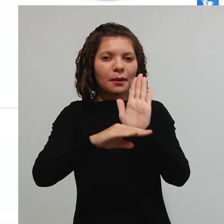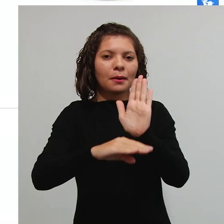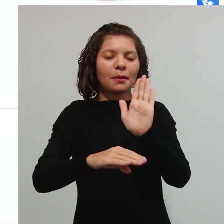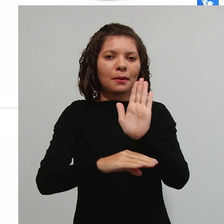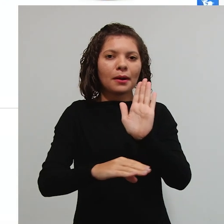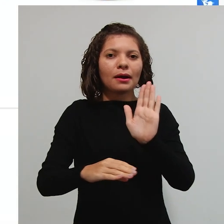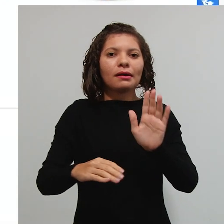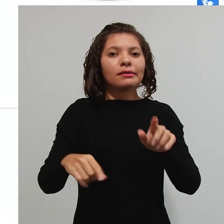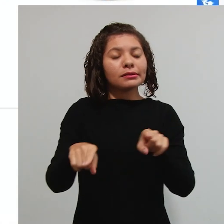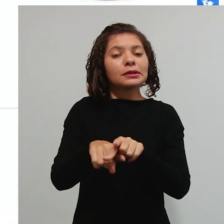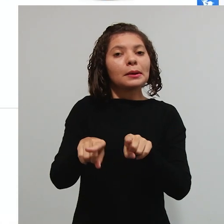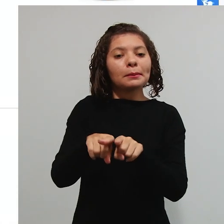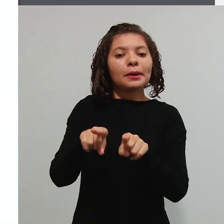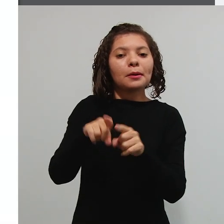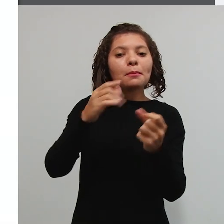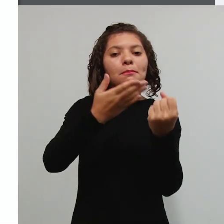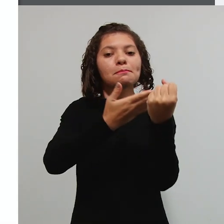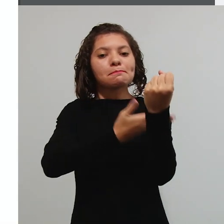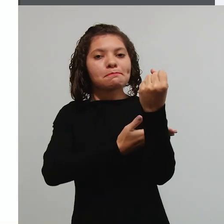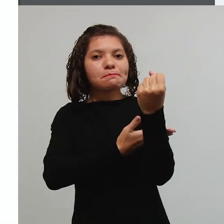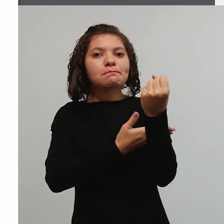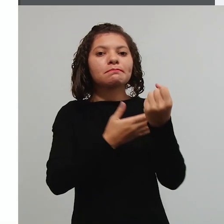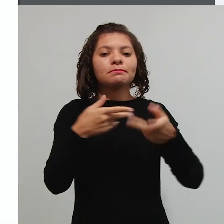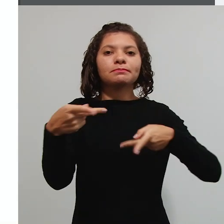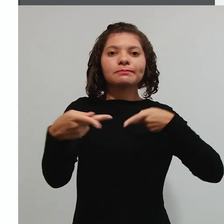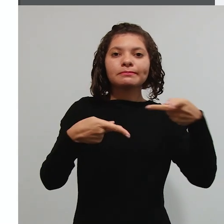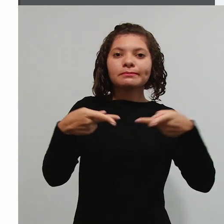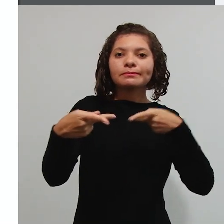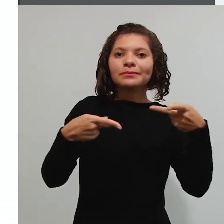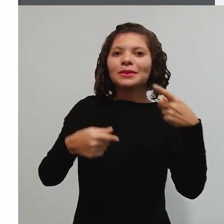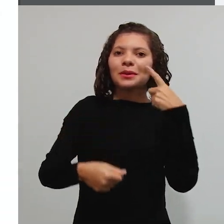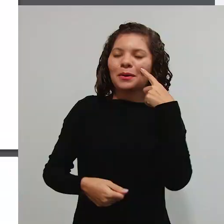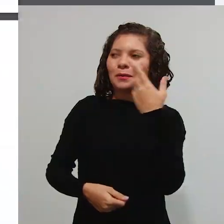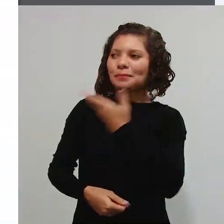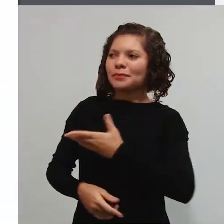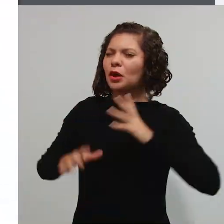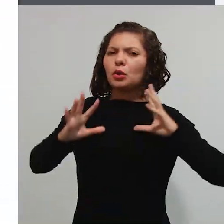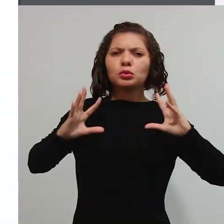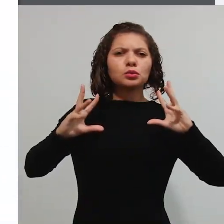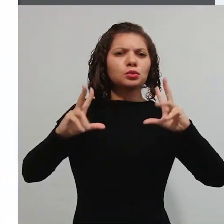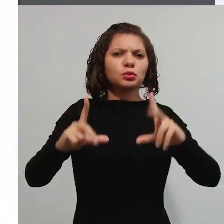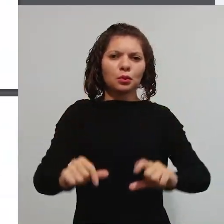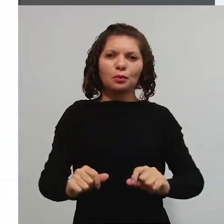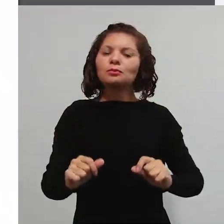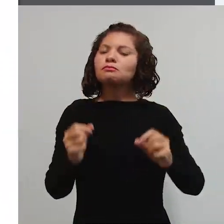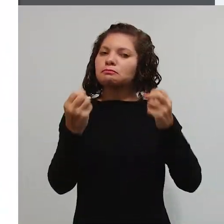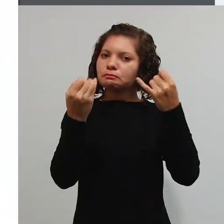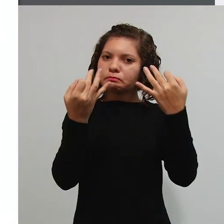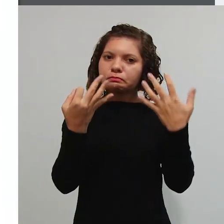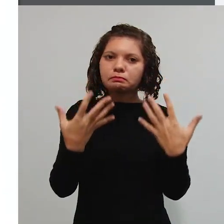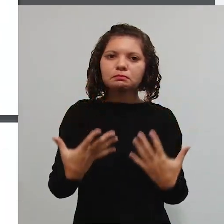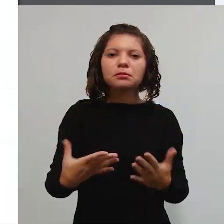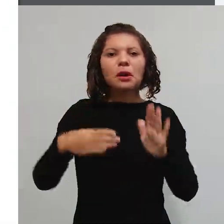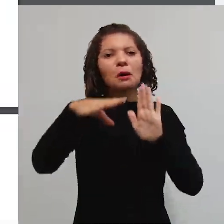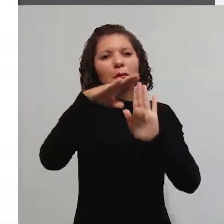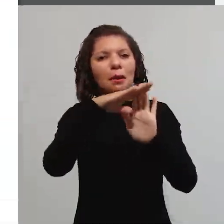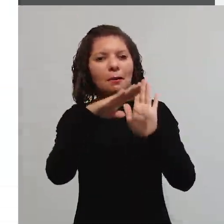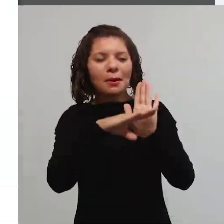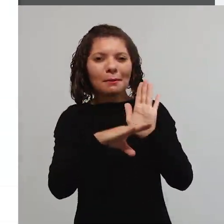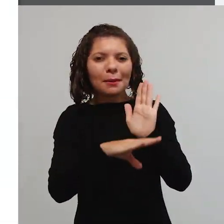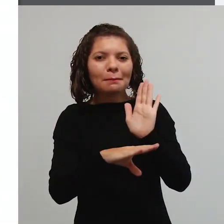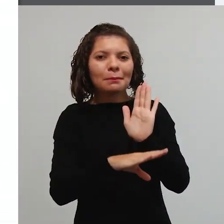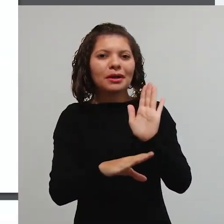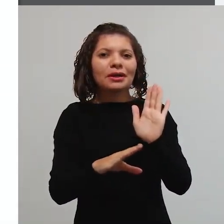o arquivo do projeto. Então, no arquivo do projeto, você tem, olha, todo ele completo aqui e